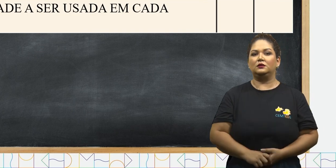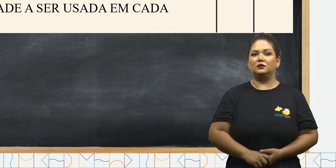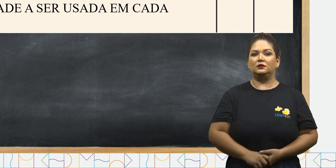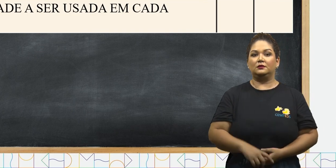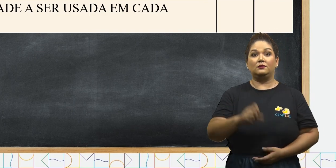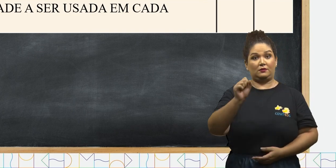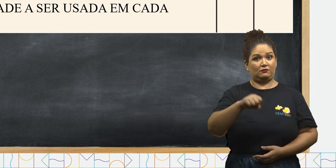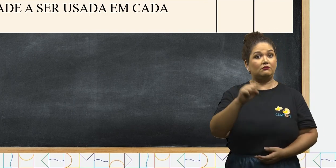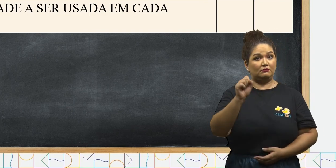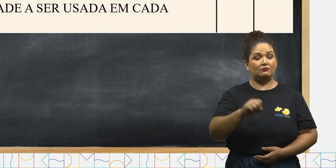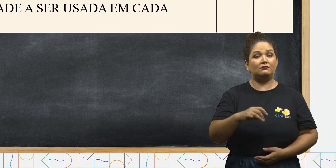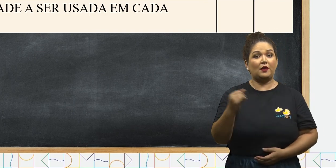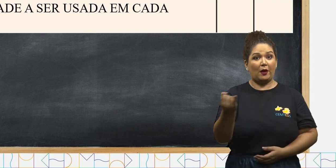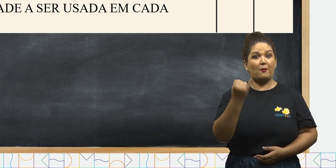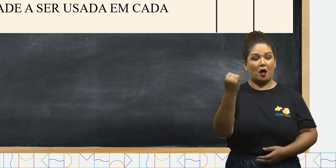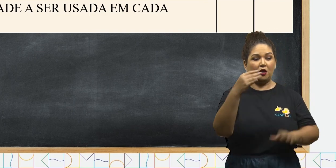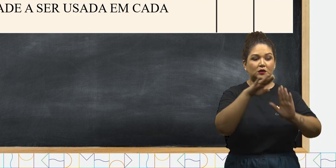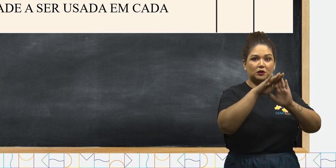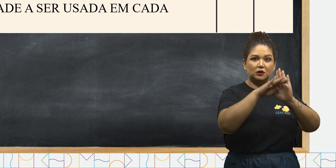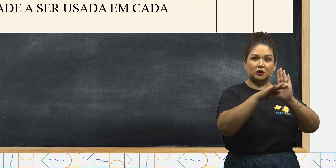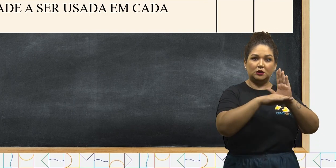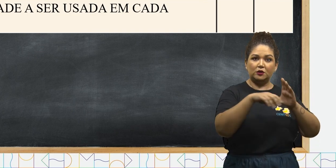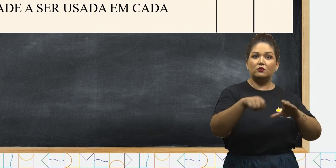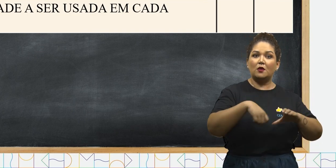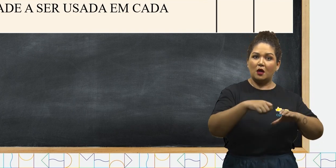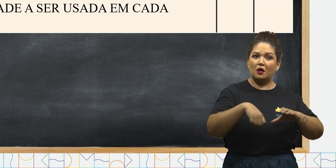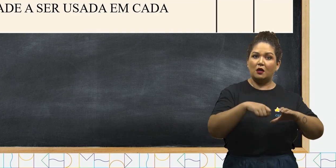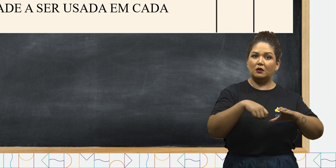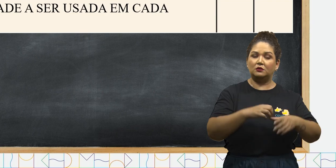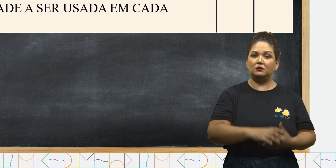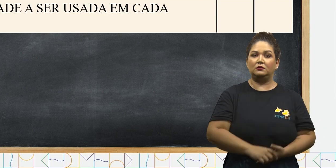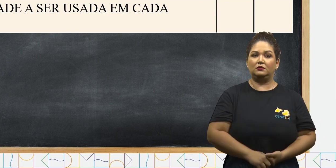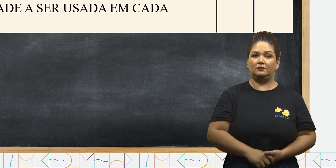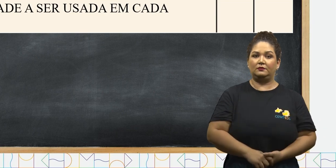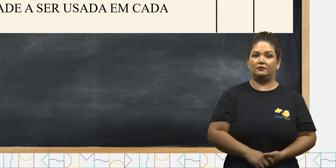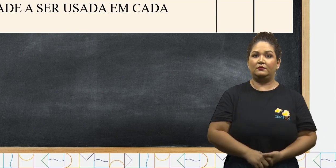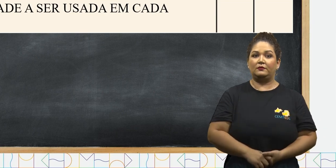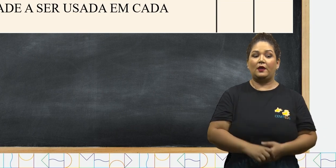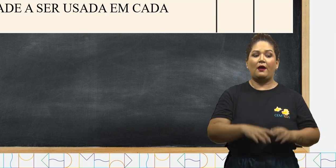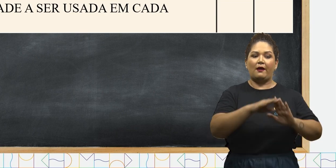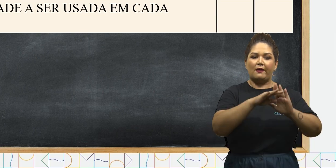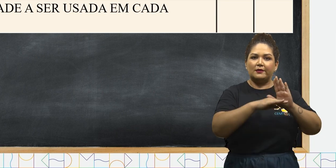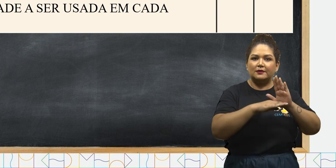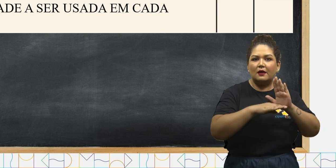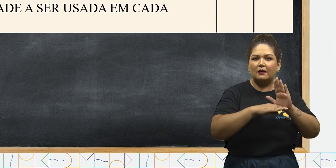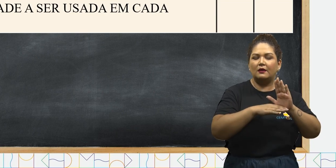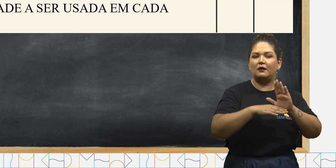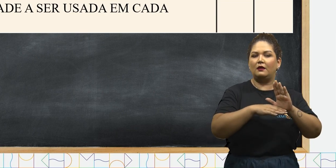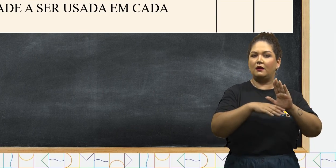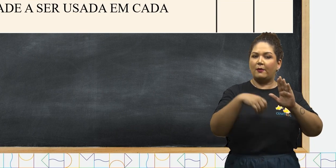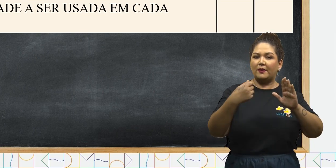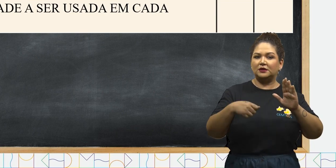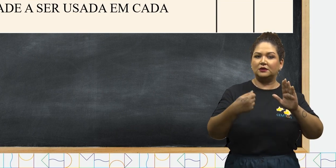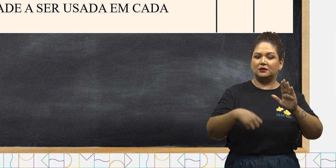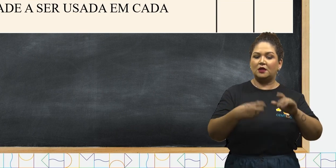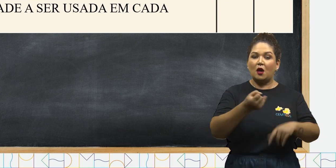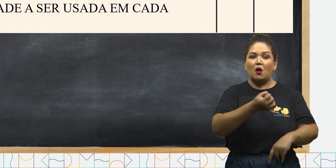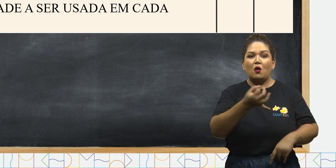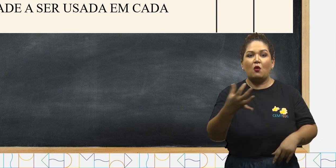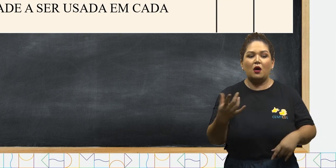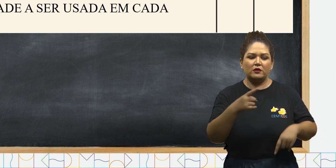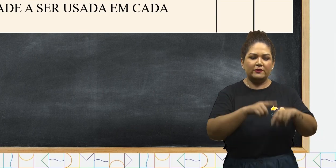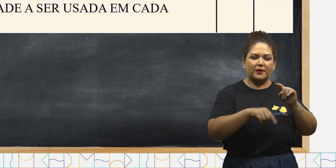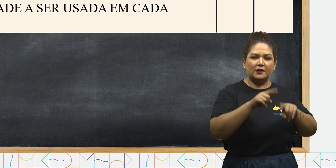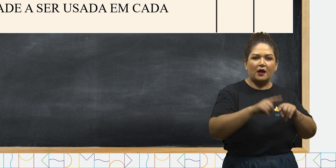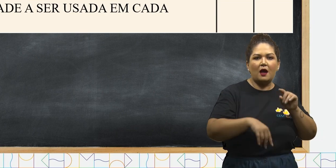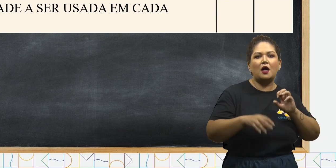uma receita isso é muito importante. Afinal, receita instrui, ensina procedimento e a